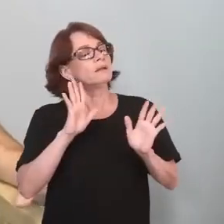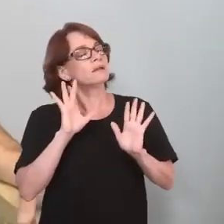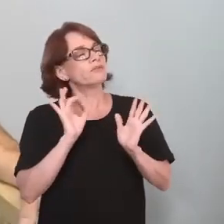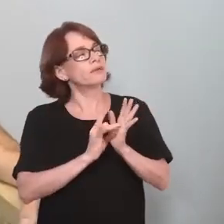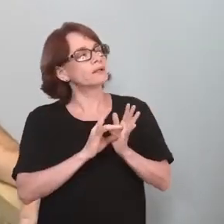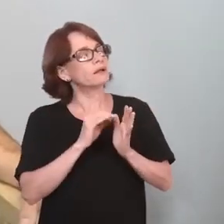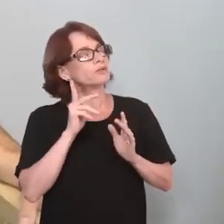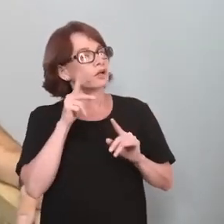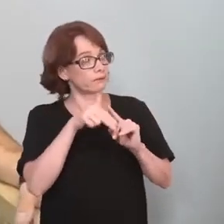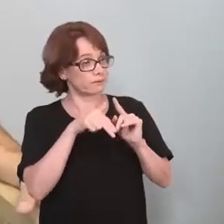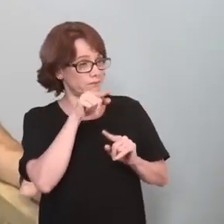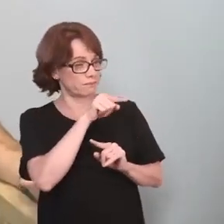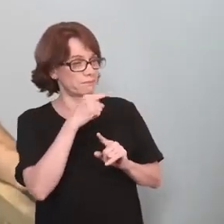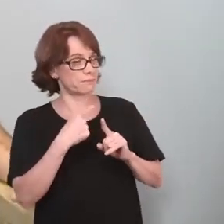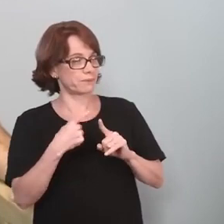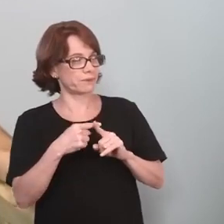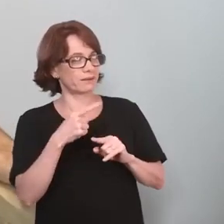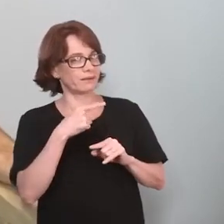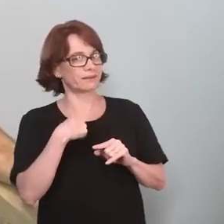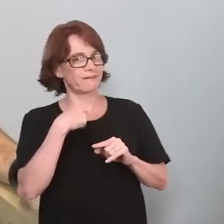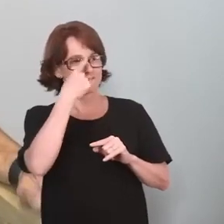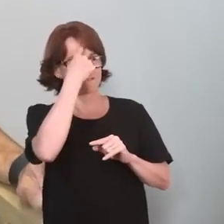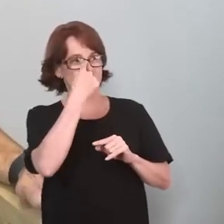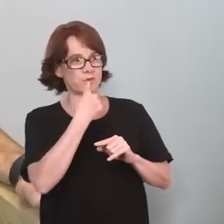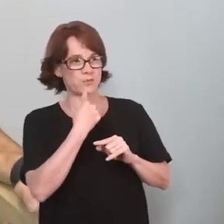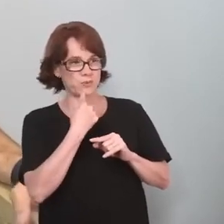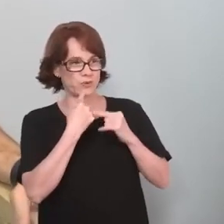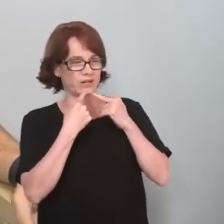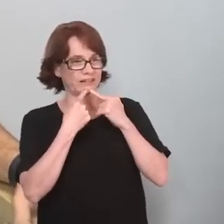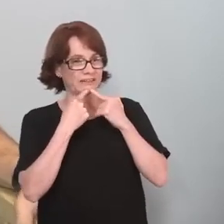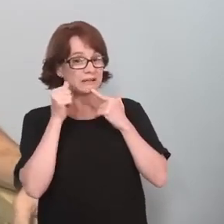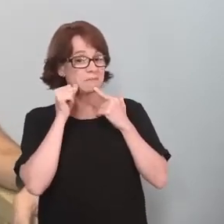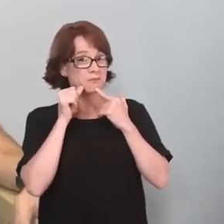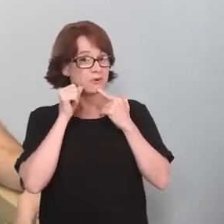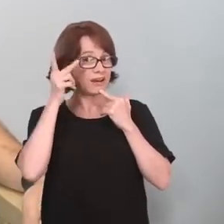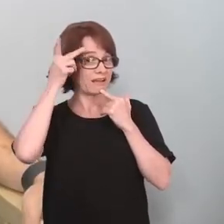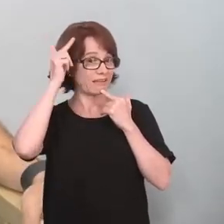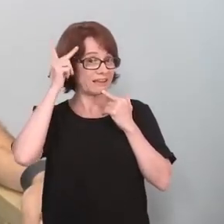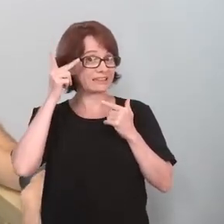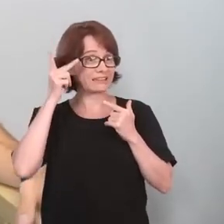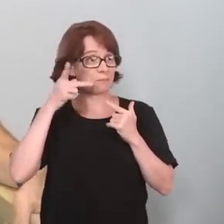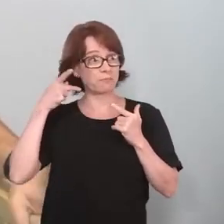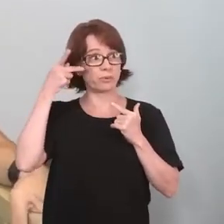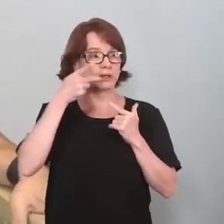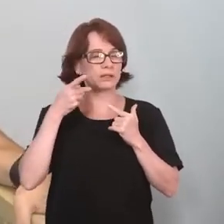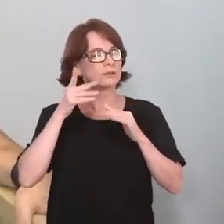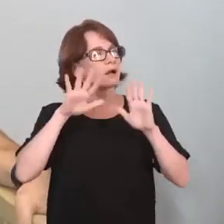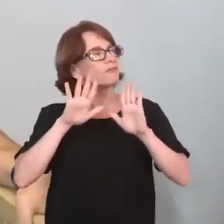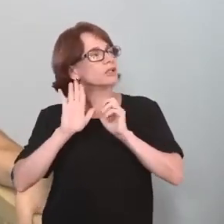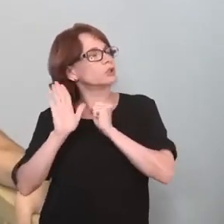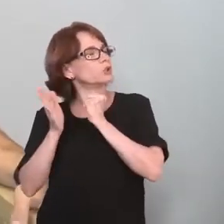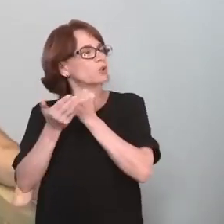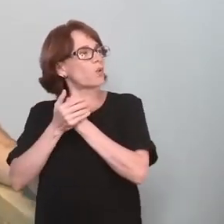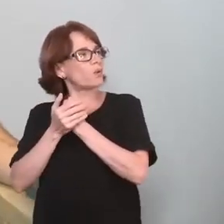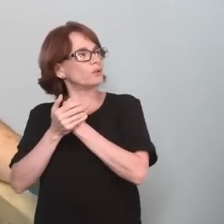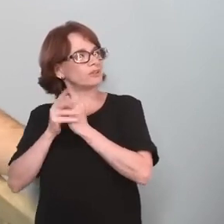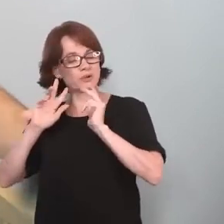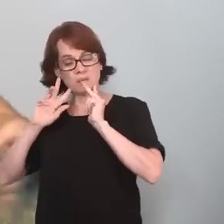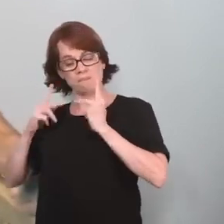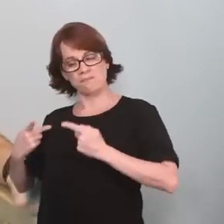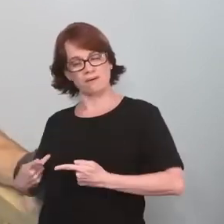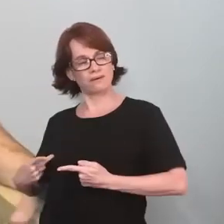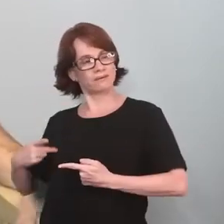te interromper, porque essa figura da política Bia Kicis às vezes esconde